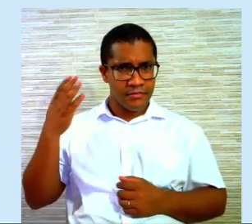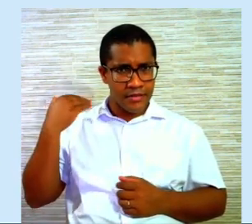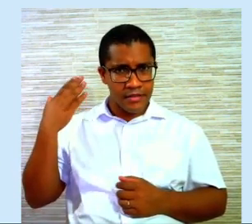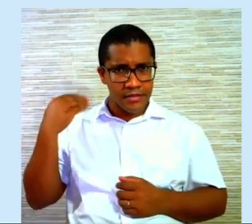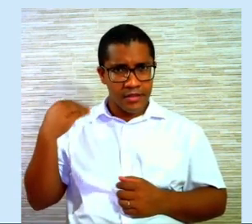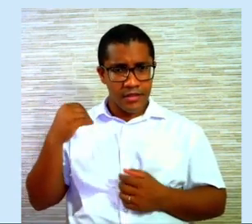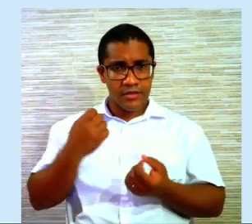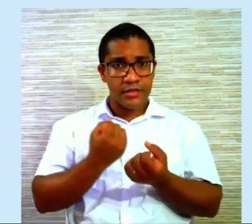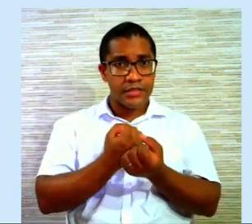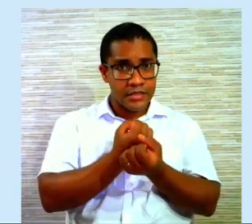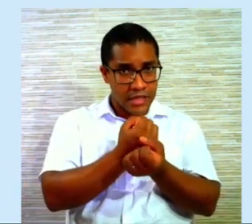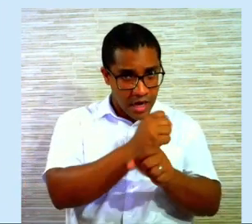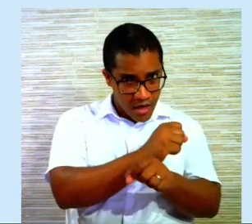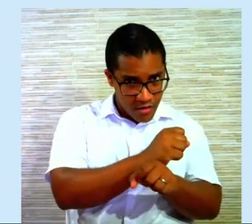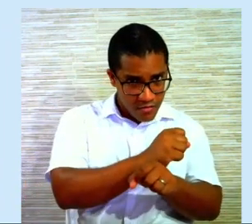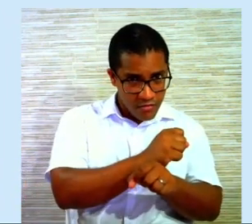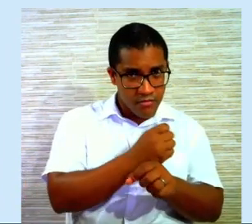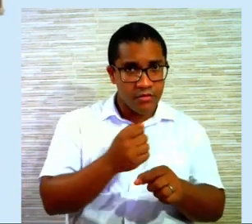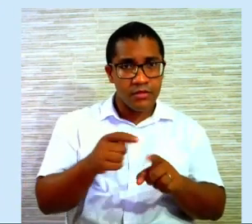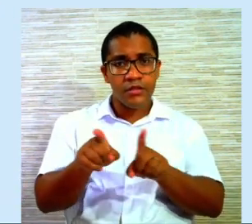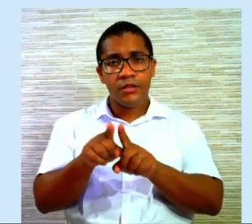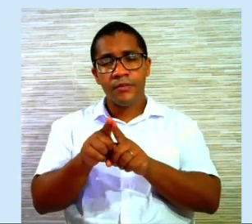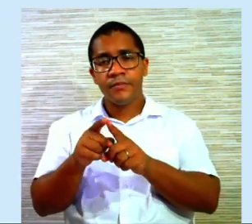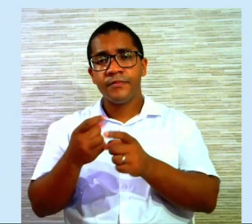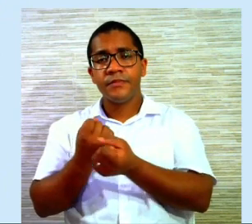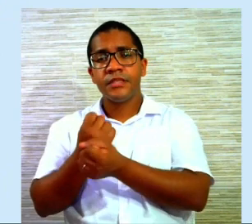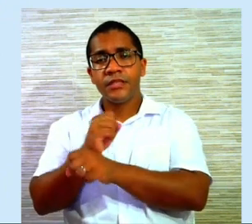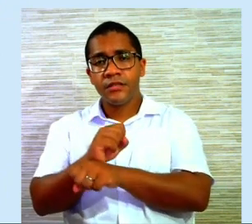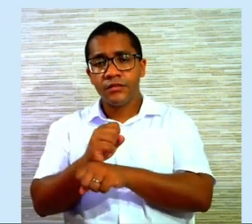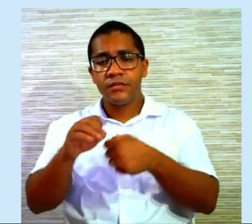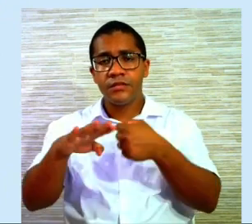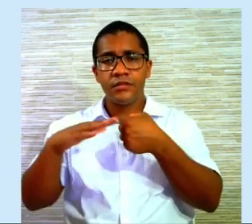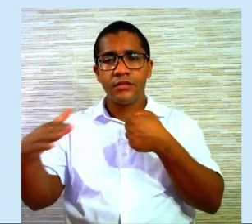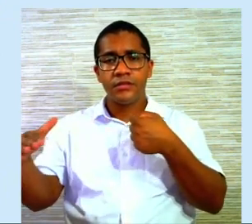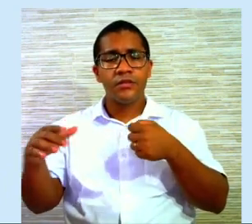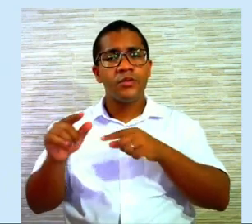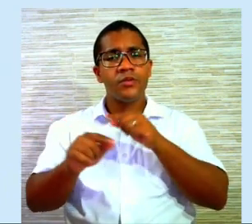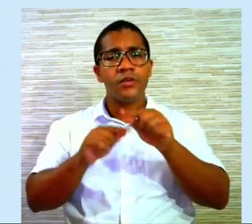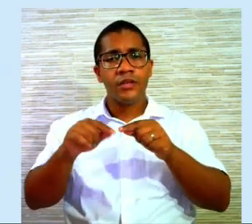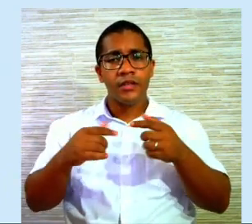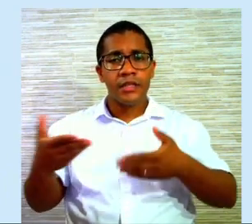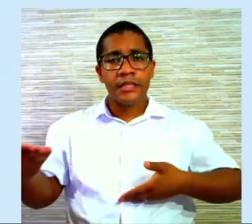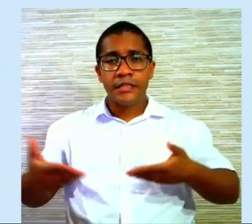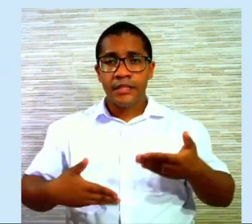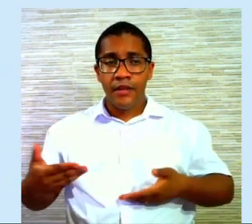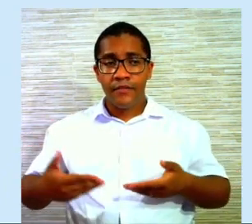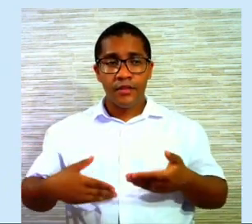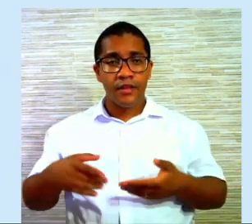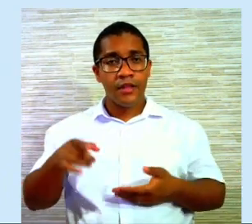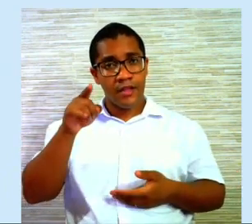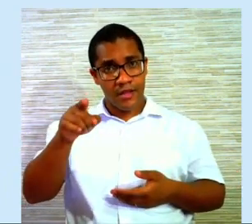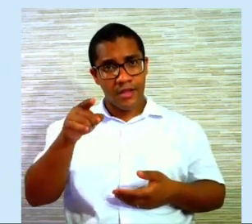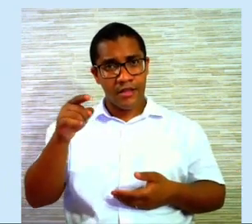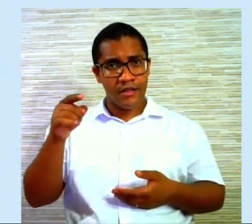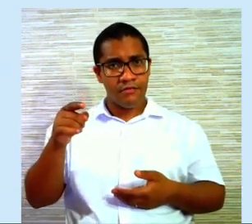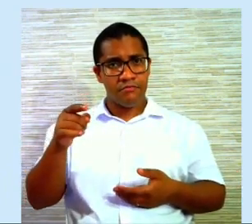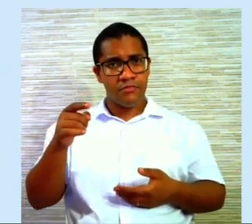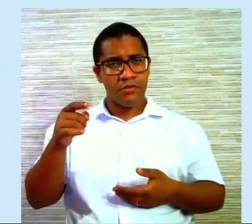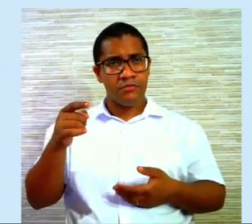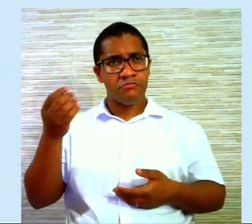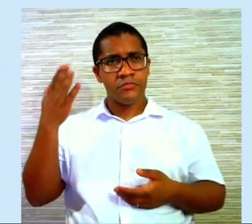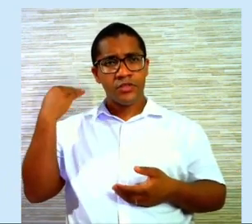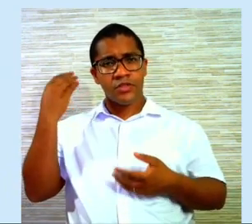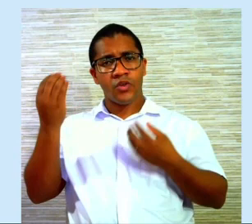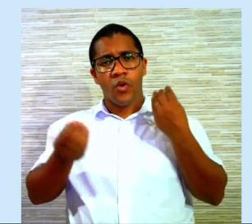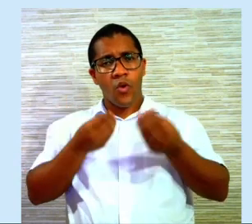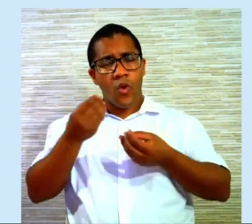Antiguidade, a escravidão na antiguidade, a escravidão na Idade Média e a servidão simplesmente lá na antiguidade,